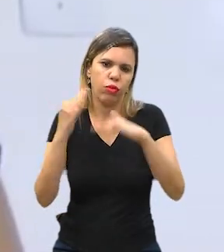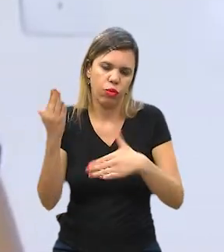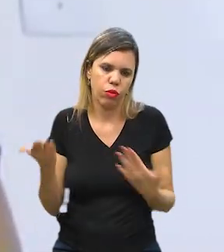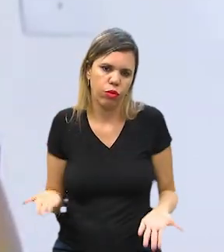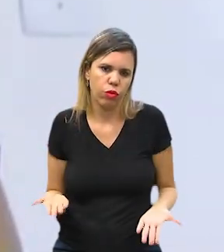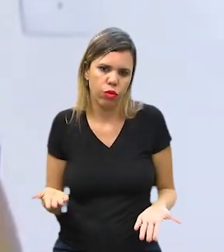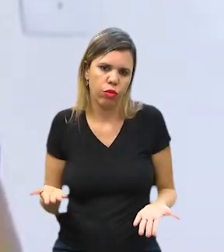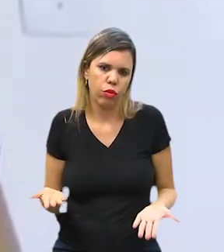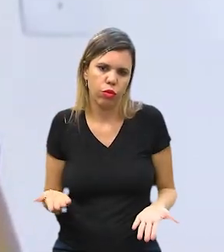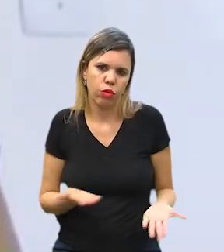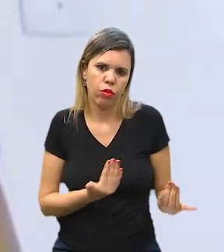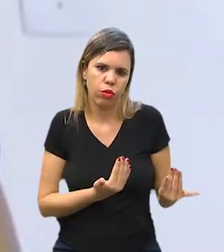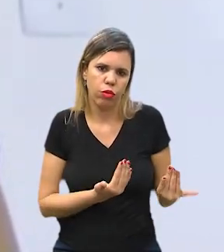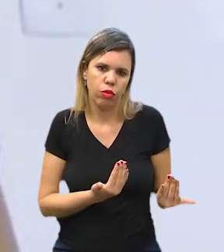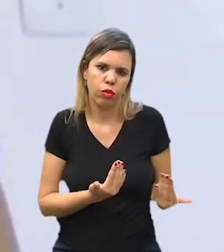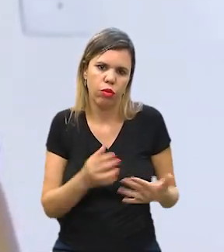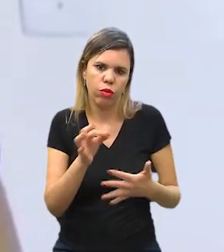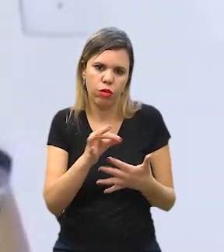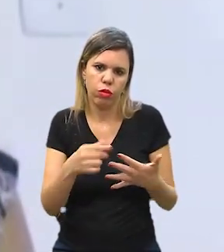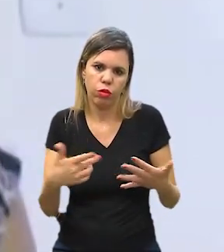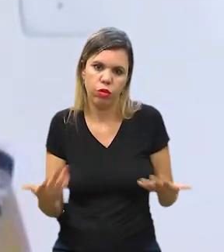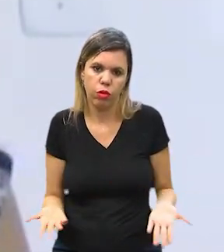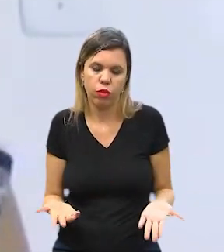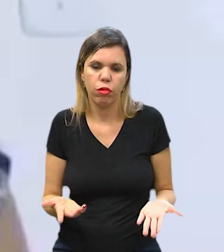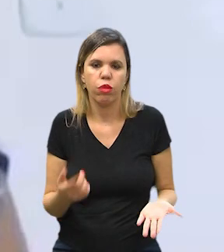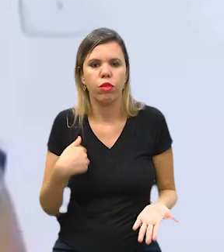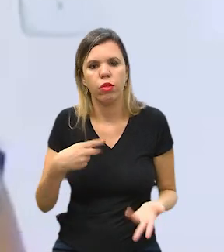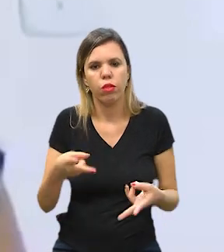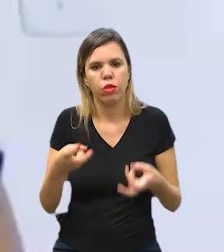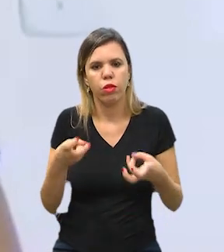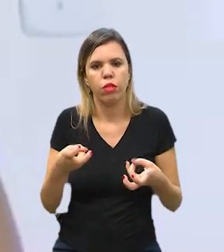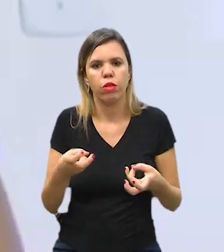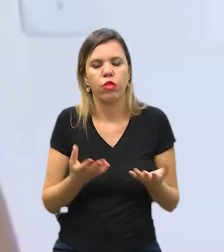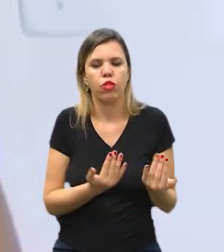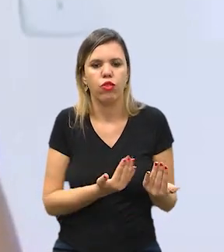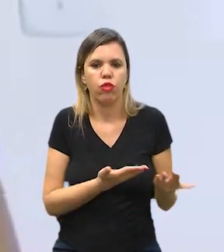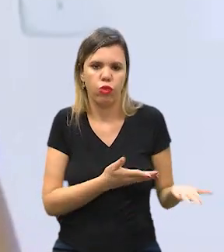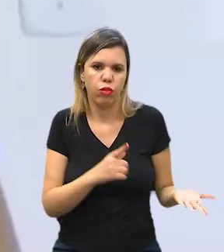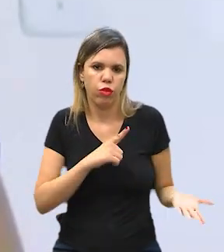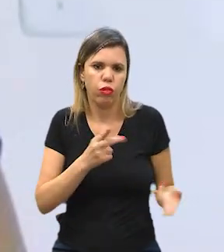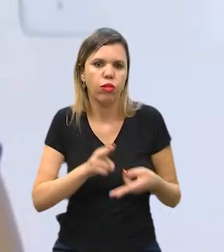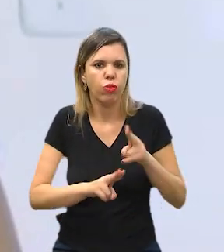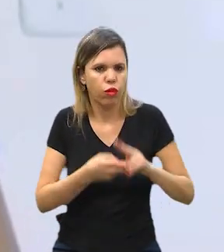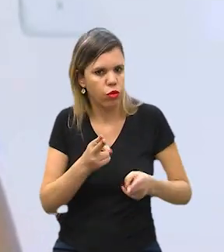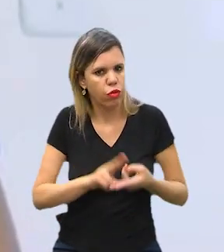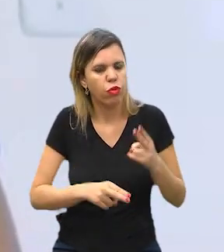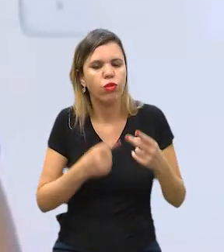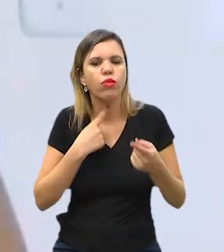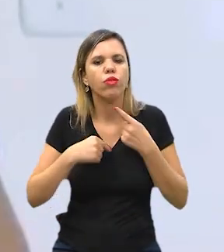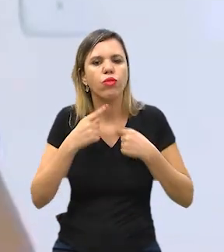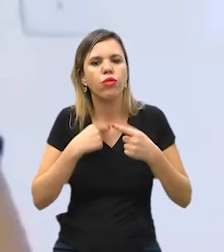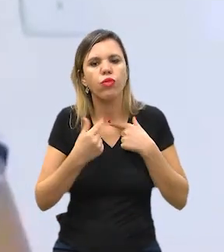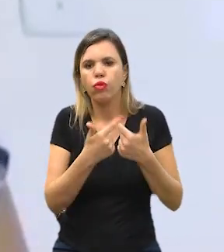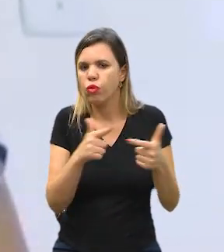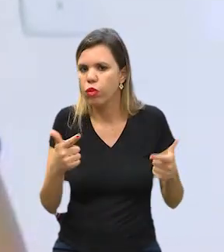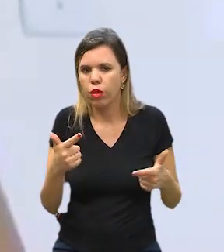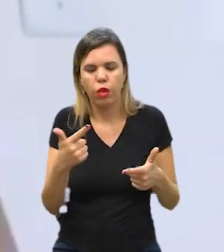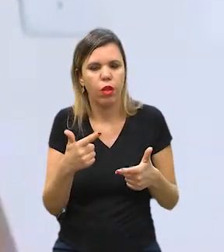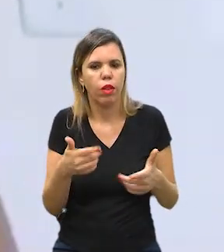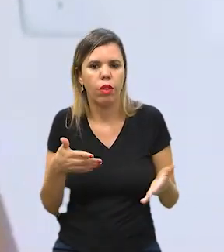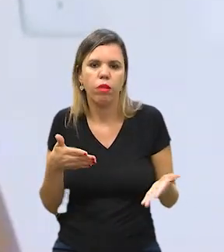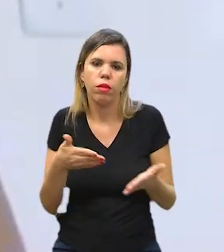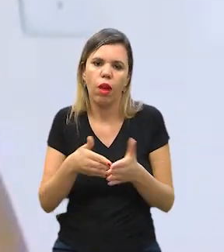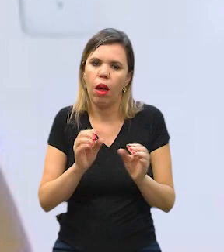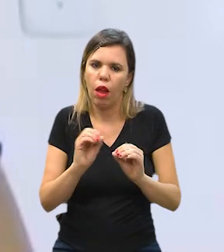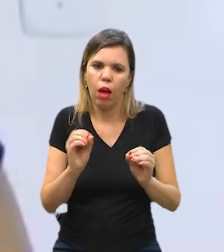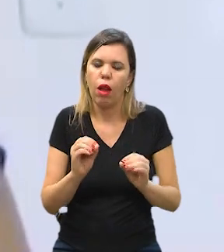então a gente consegue desenvolver aí com outros jovens essas questões, né? Quando a gente olha para um jovem que tem habilidades e